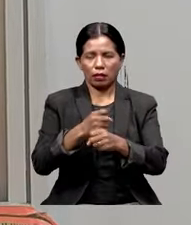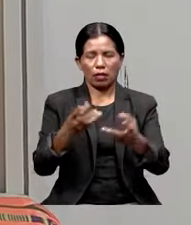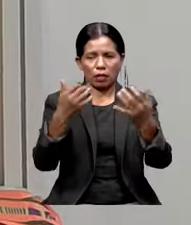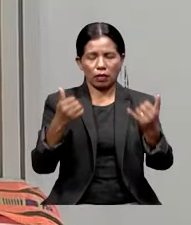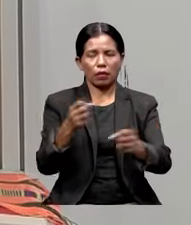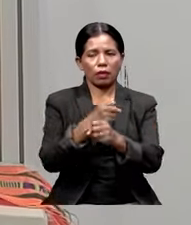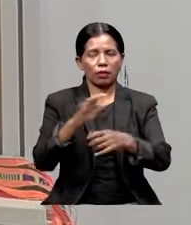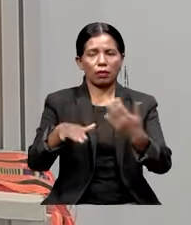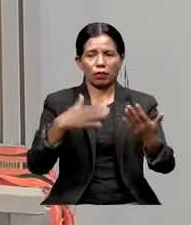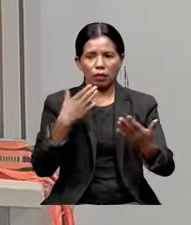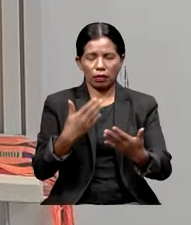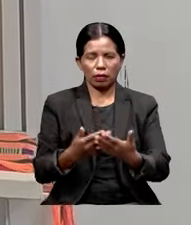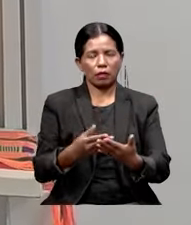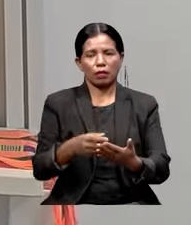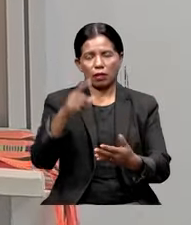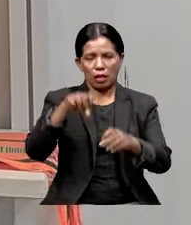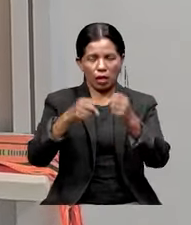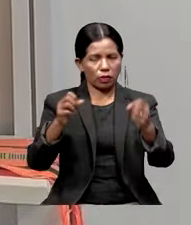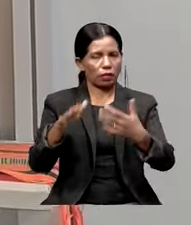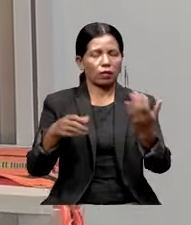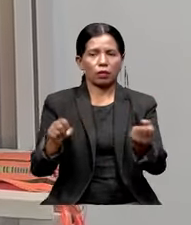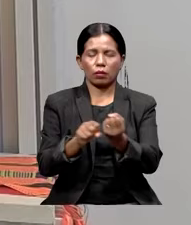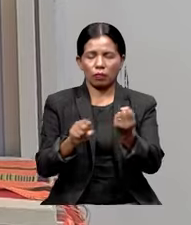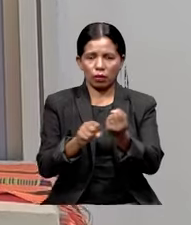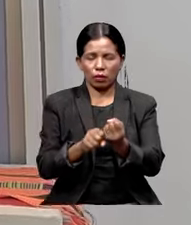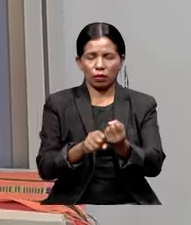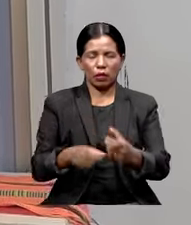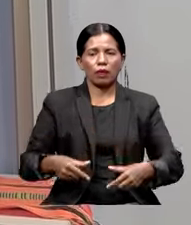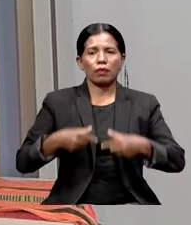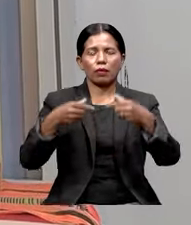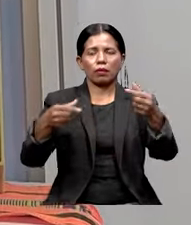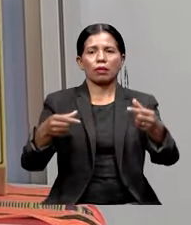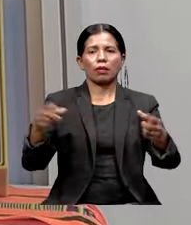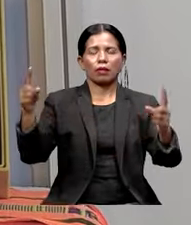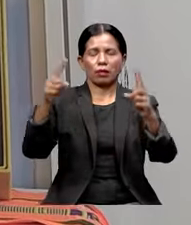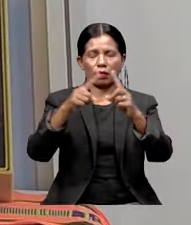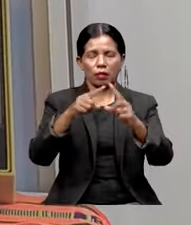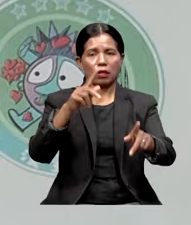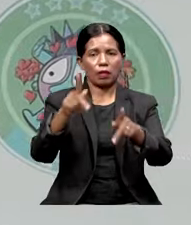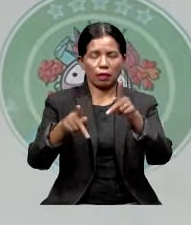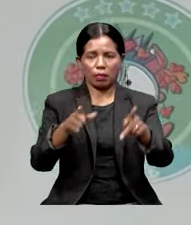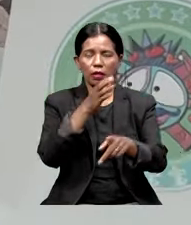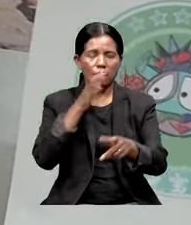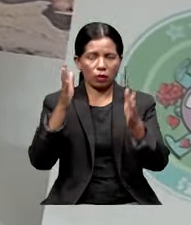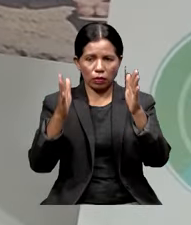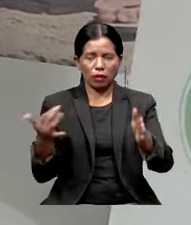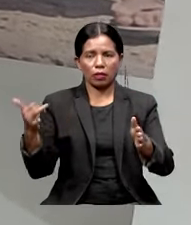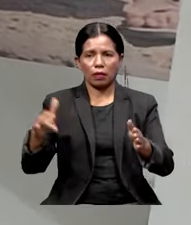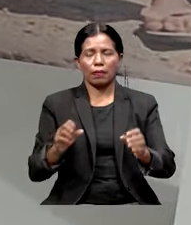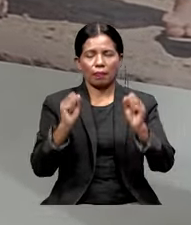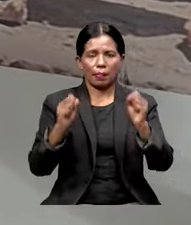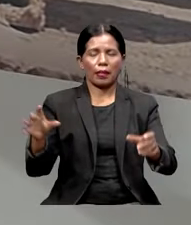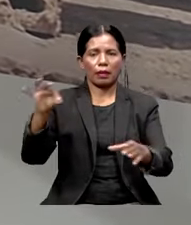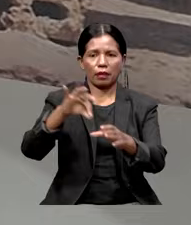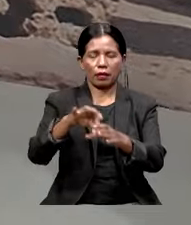café se não me satua muito na neve ita suporta a tu bele mos for na fatin suporta bam tos na imper se a bele encorajen a tu bele